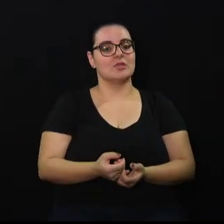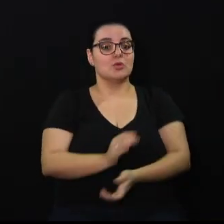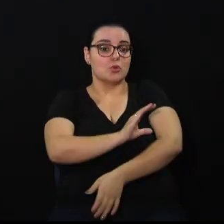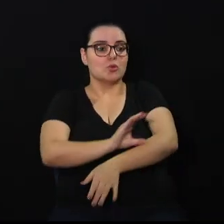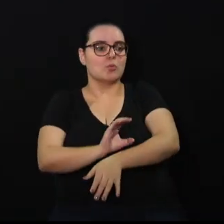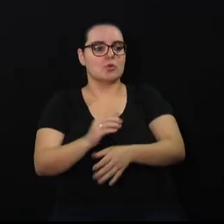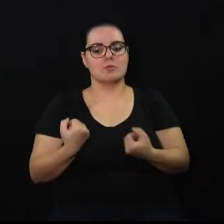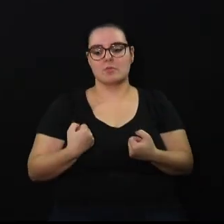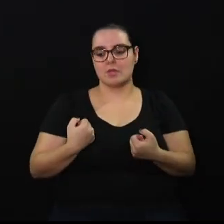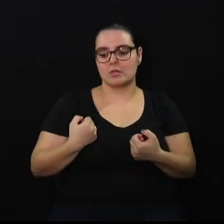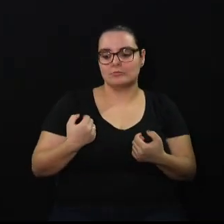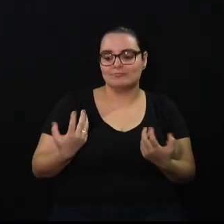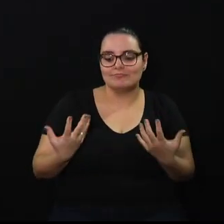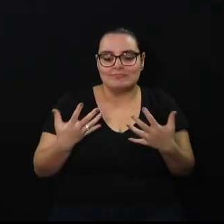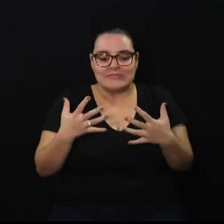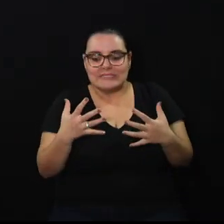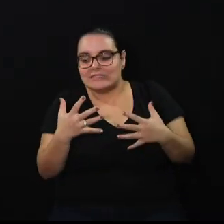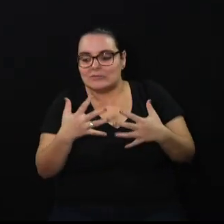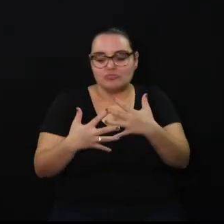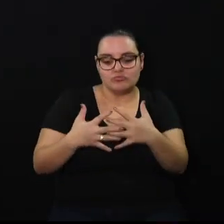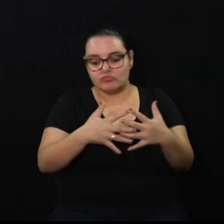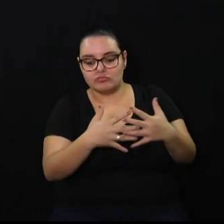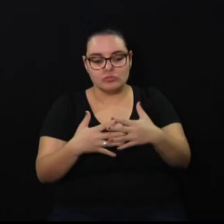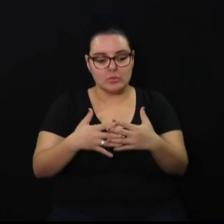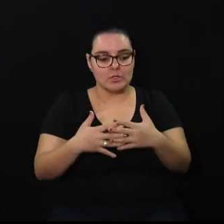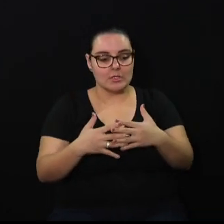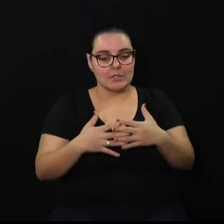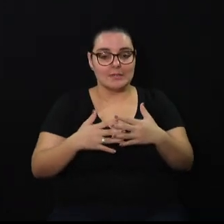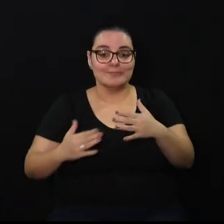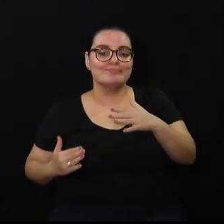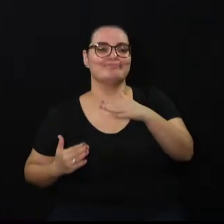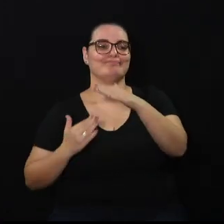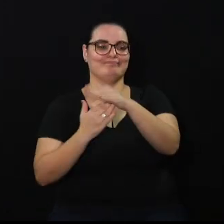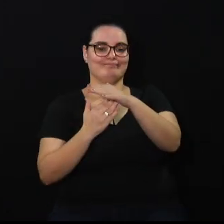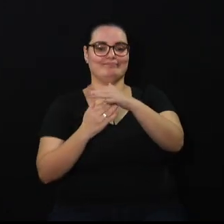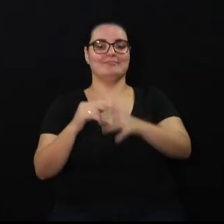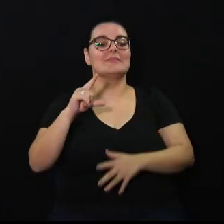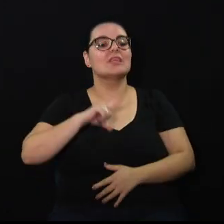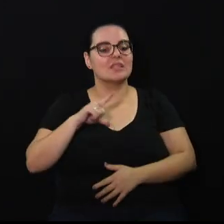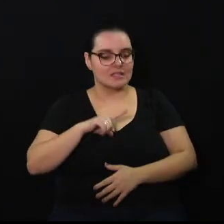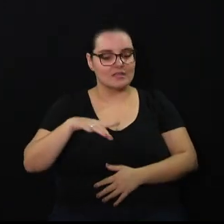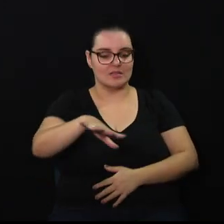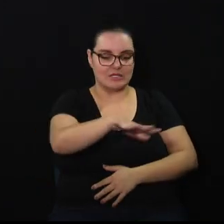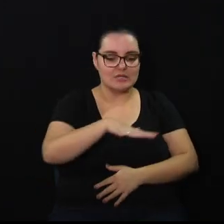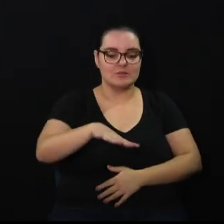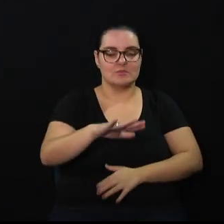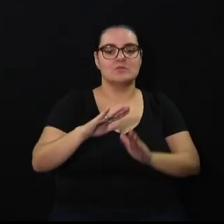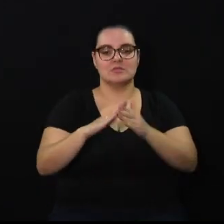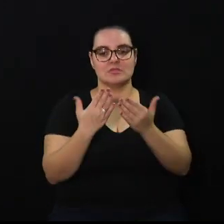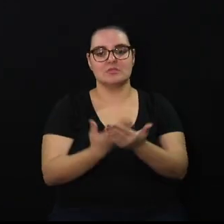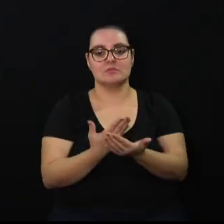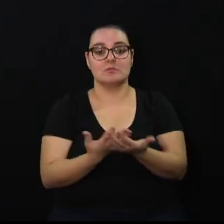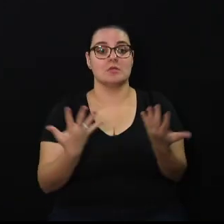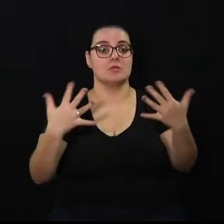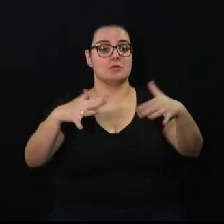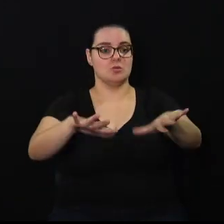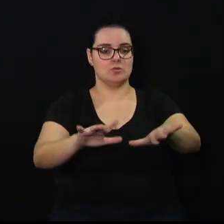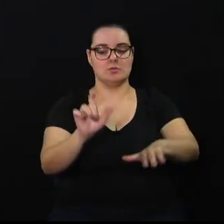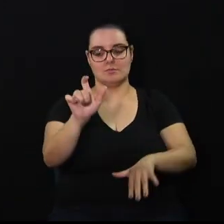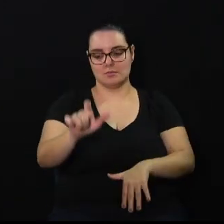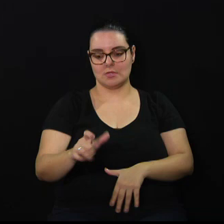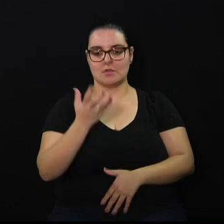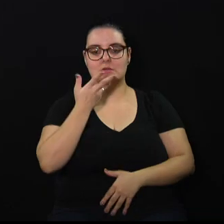estão atrelados hoje eu é a maior barreira que nós temos nas escolas para a inclusão dessa criança autista